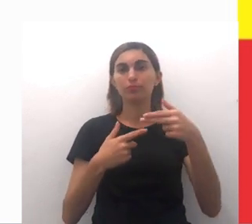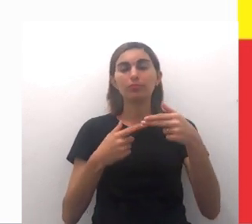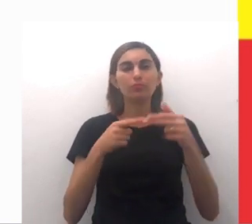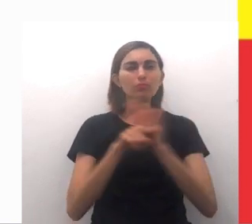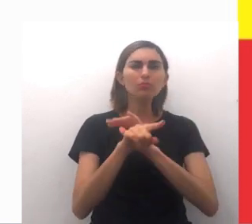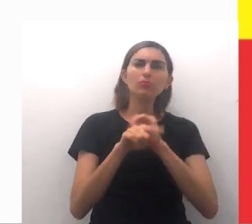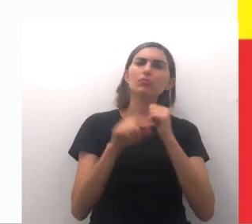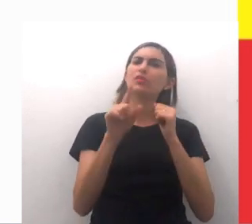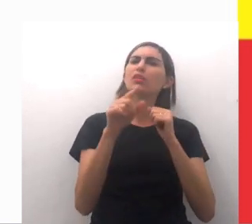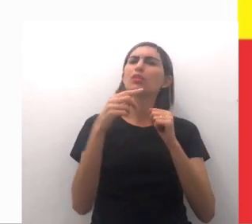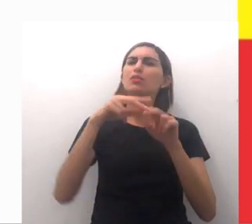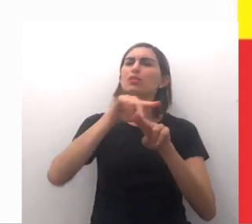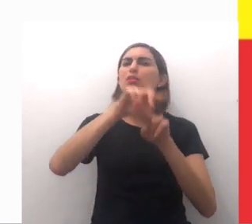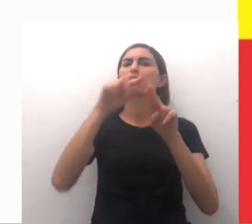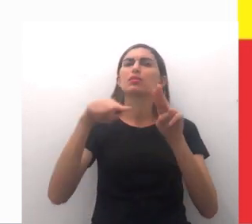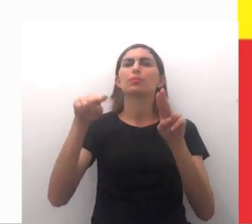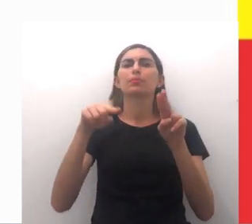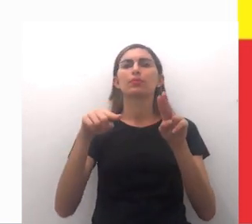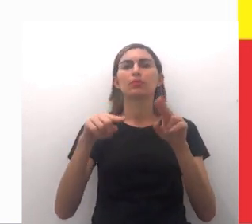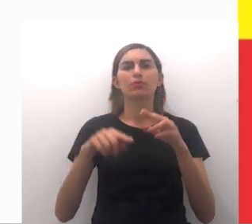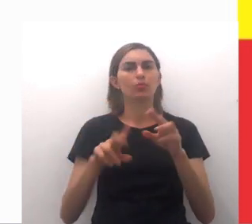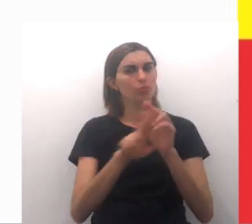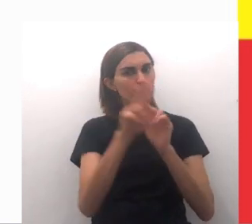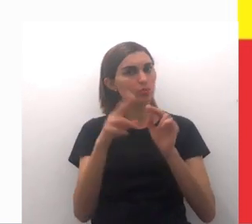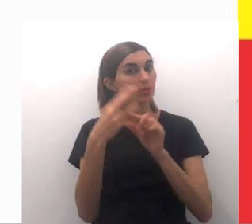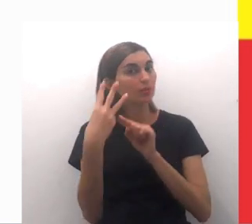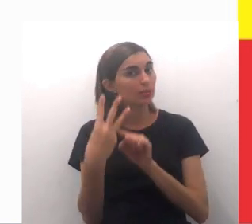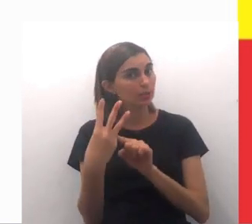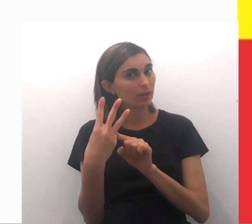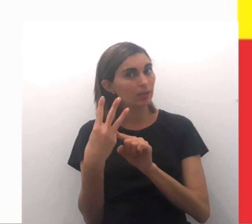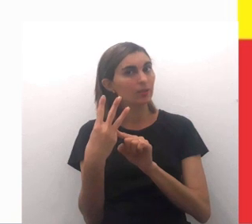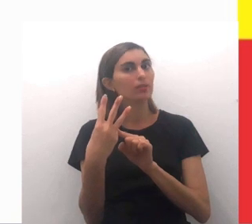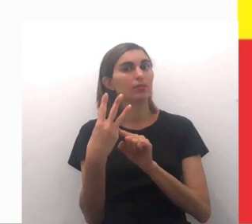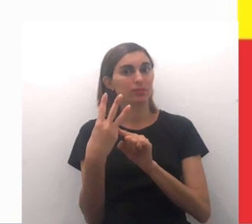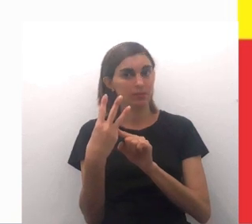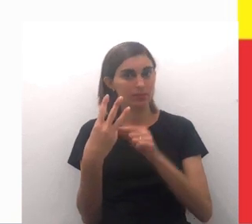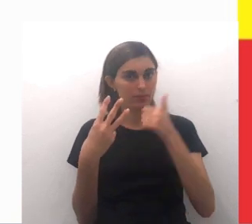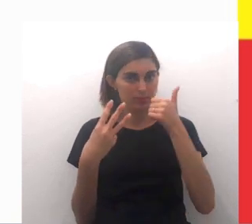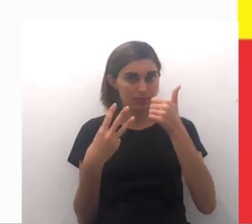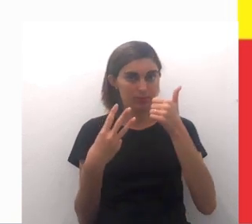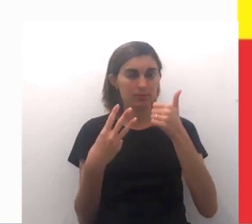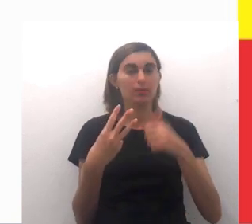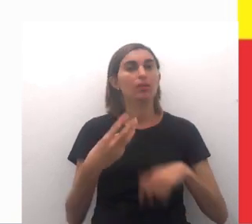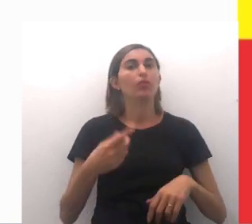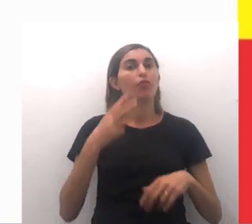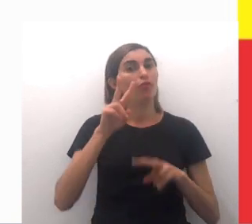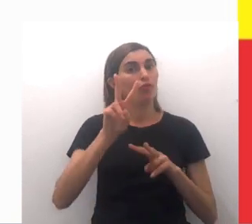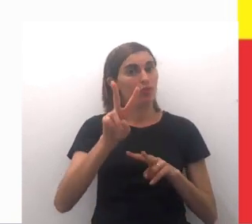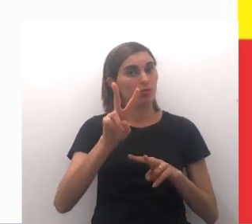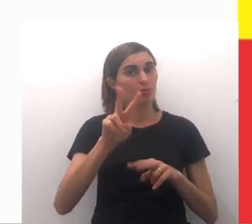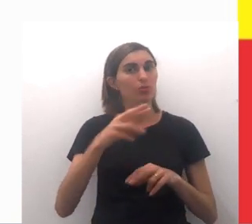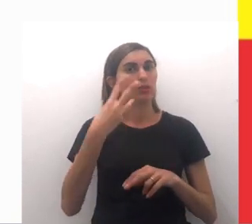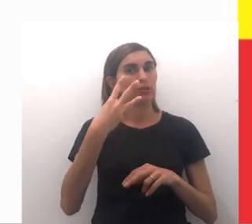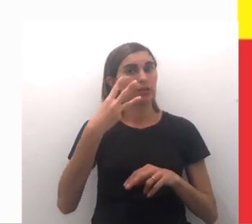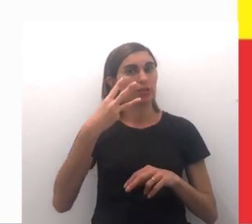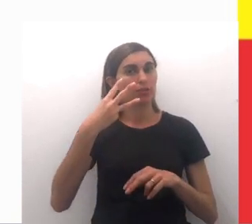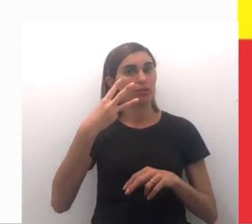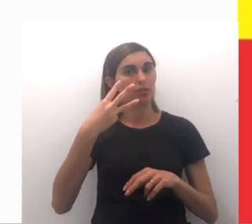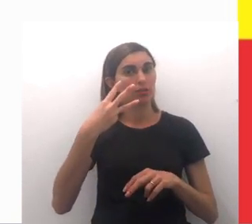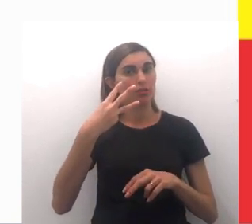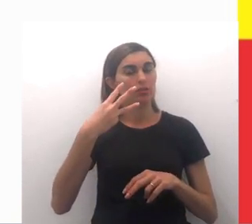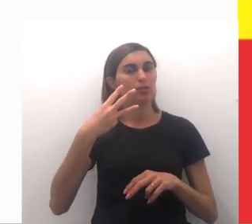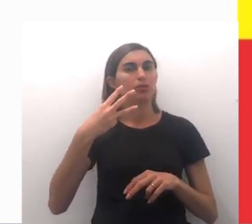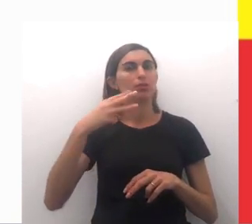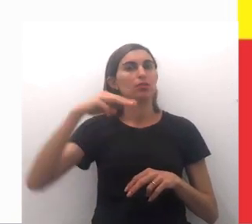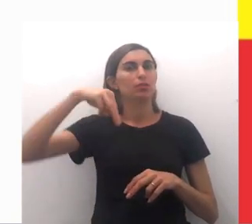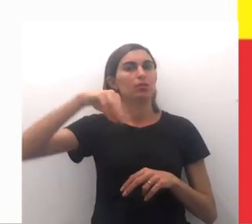pode perguntar, e esse π? Estamos usando 3 centímetros, beleza? Então, vai ser volume, 3 centímetros,